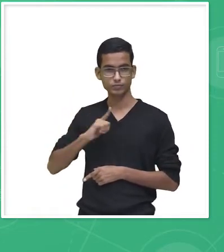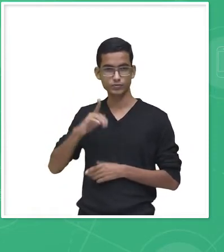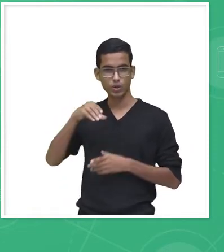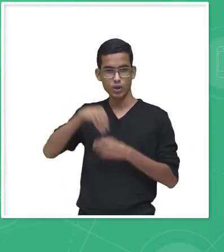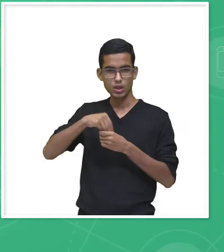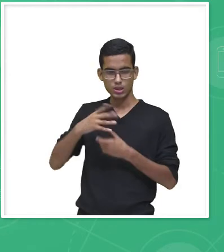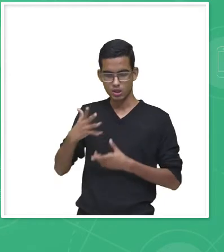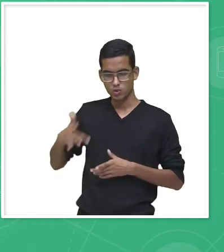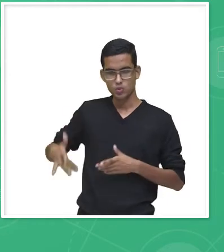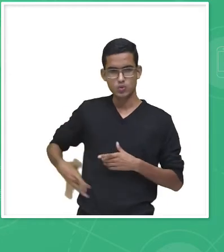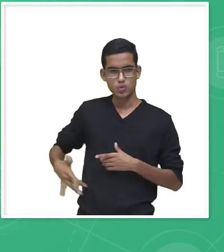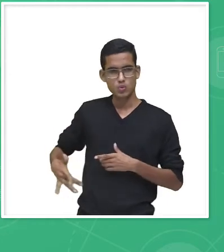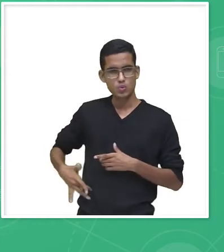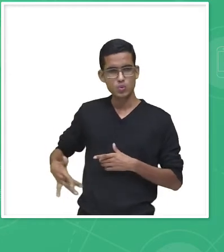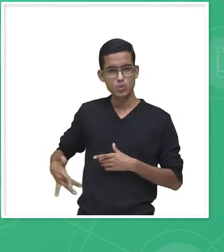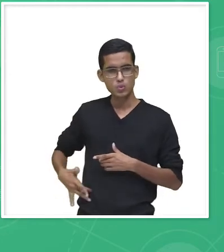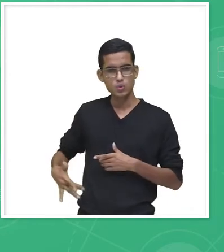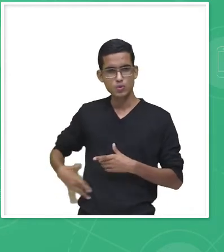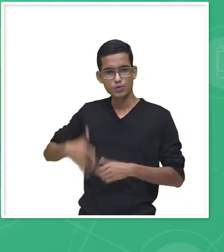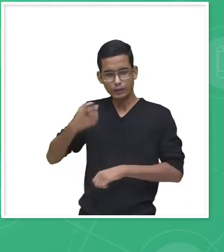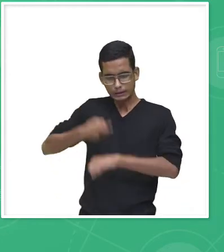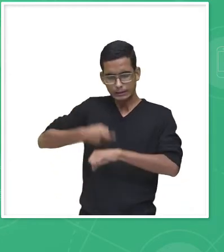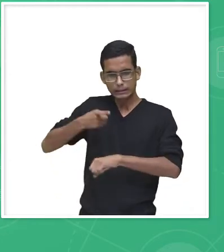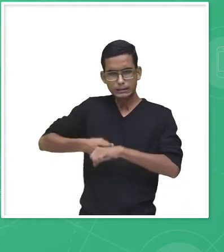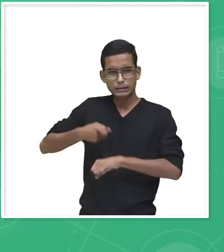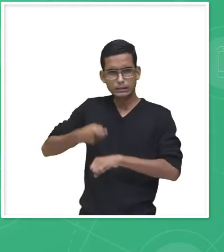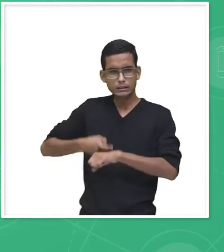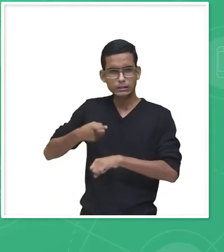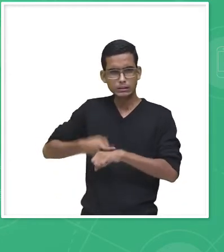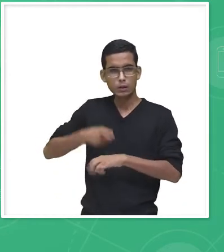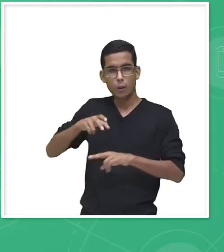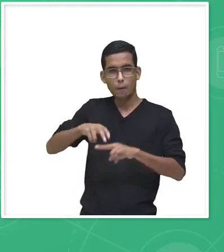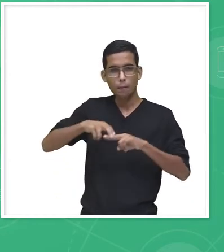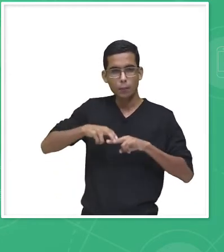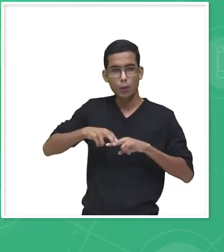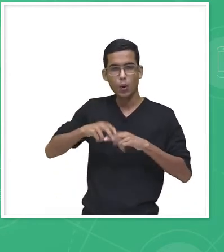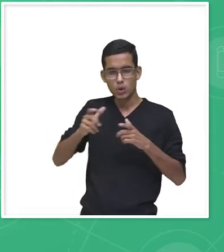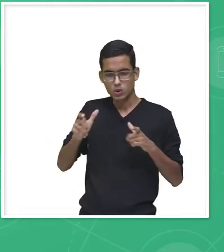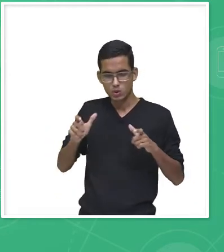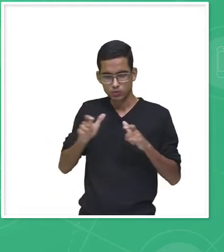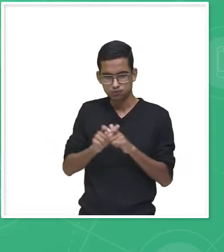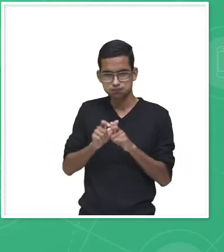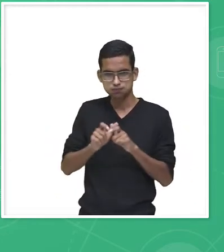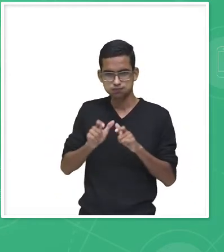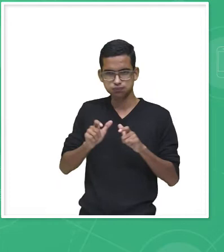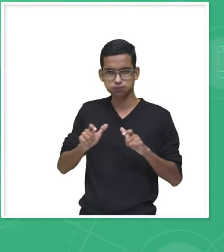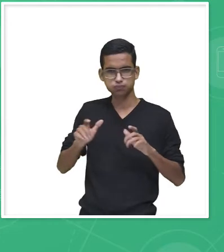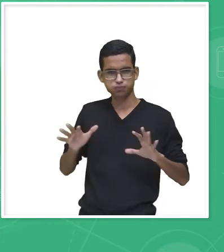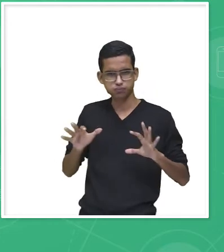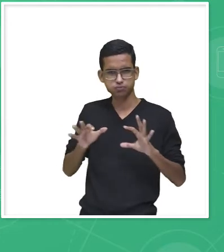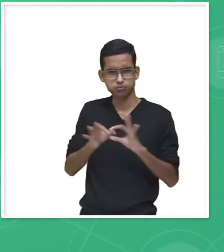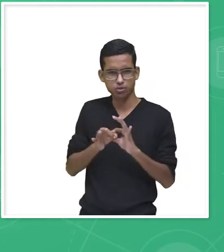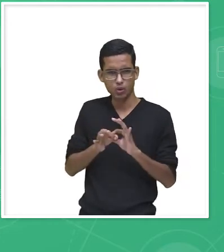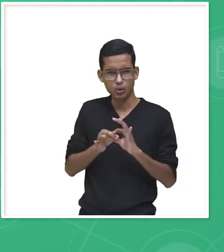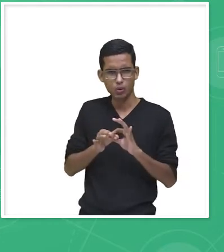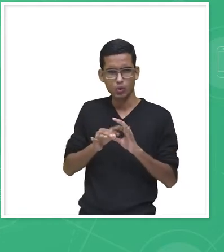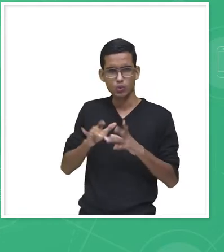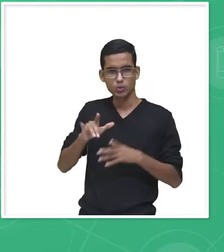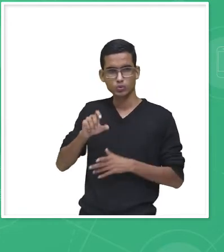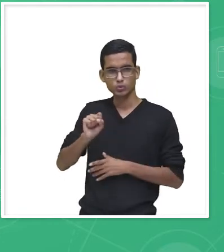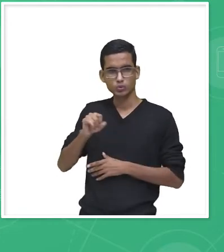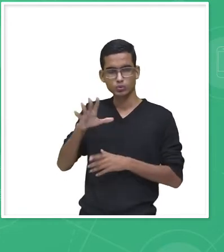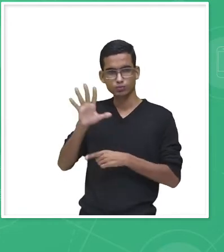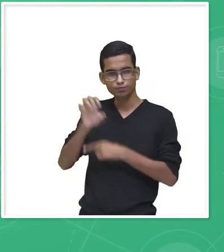por conta do acúmulo de cristais de sais na urina como cálcio fosfato e o cça lado tá então